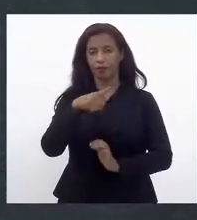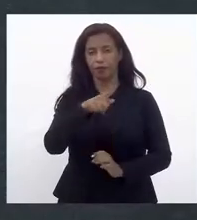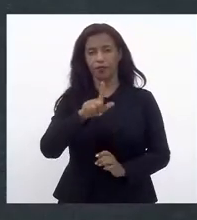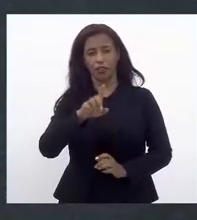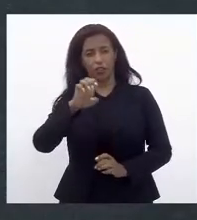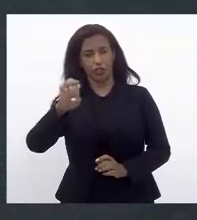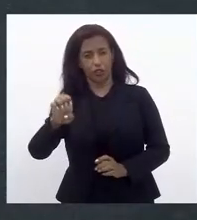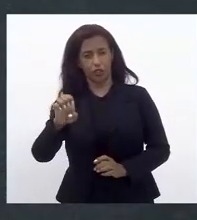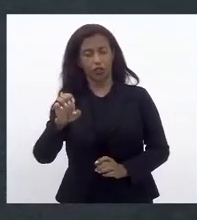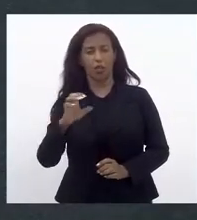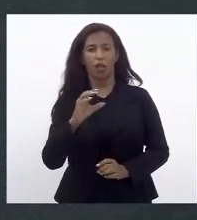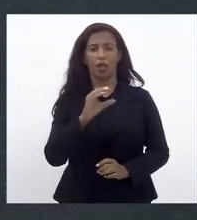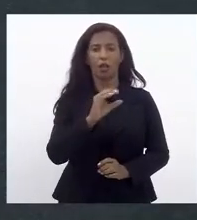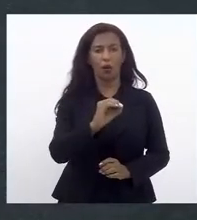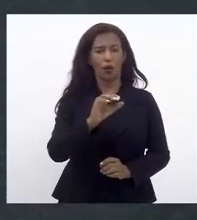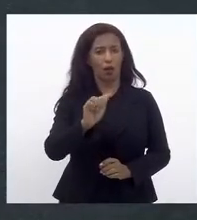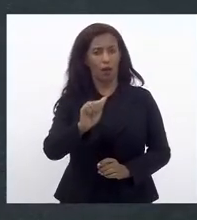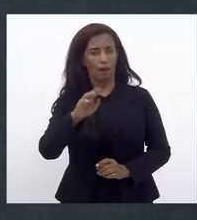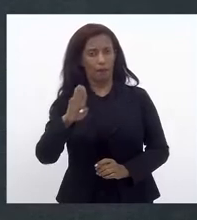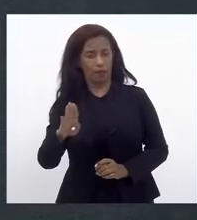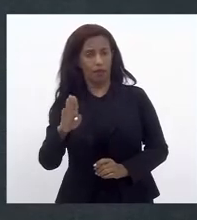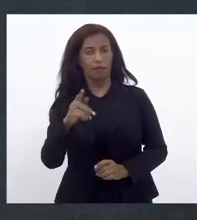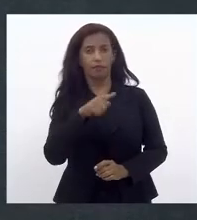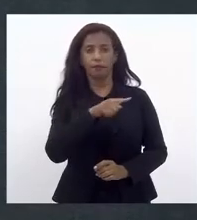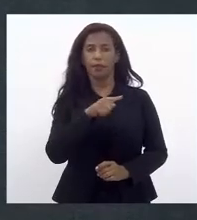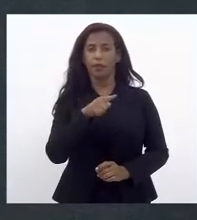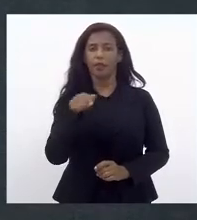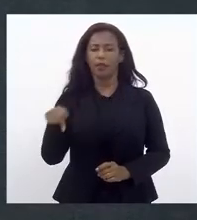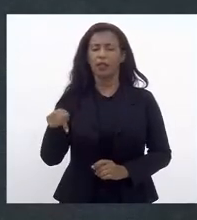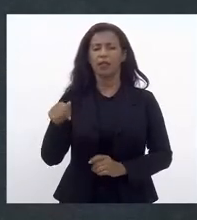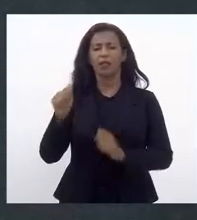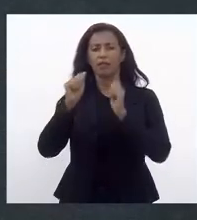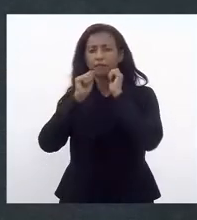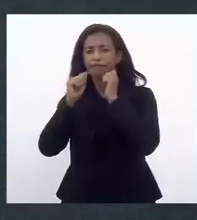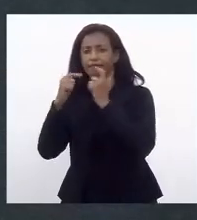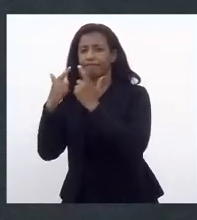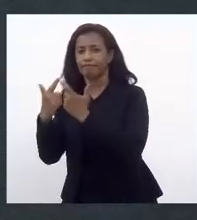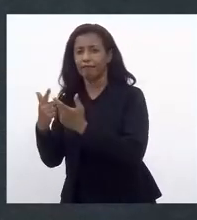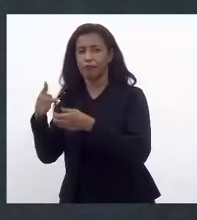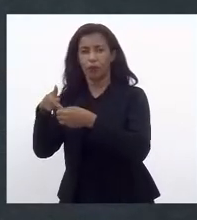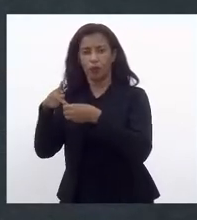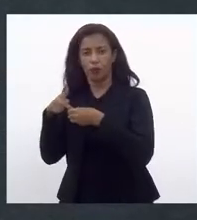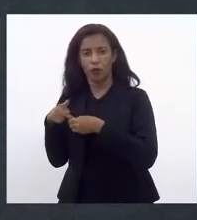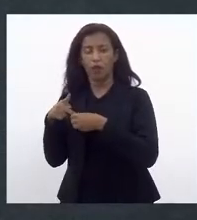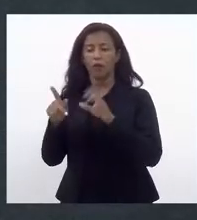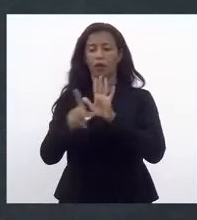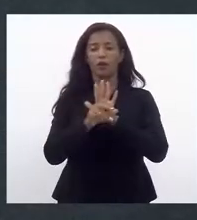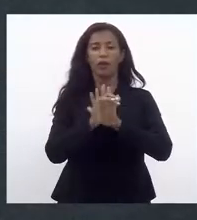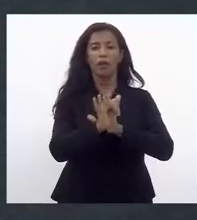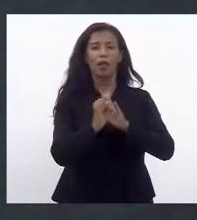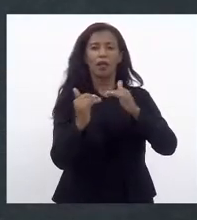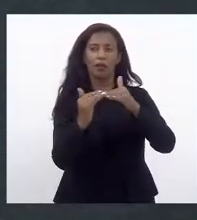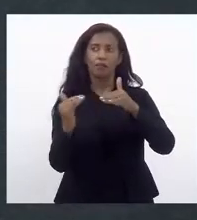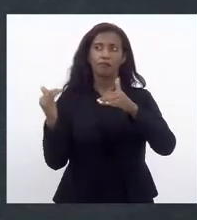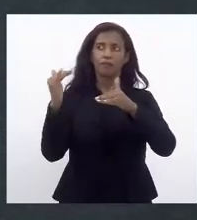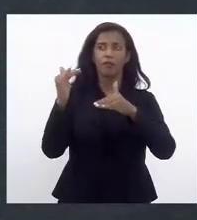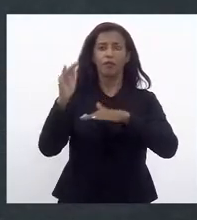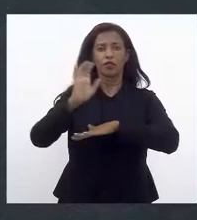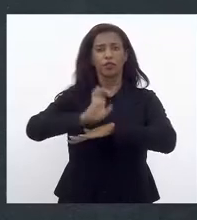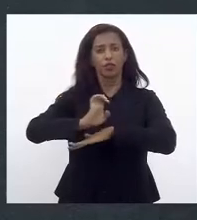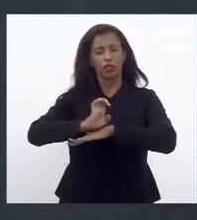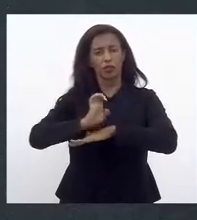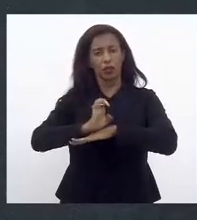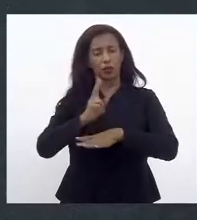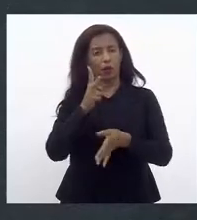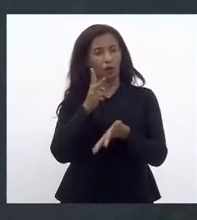do Estado, a OAB e a Procuradoria-Geral da Assembleia, no sentido de que as leis estaduais, elas têm, sobre